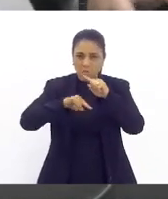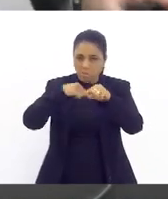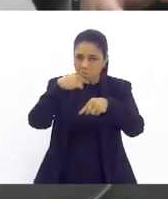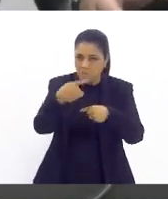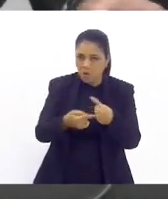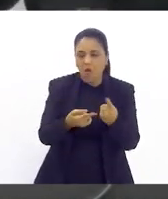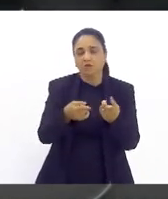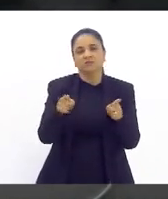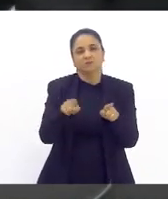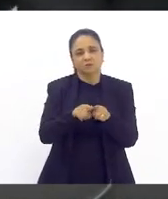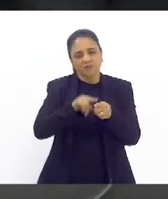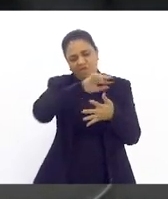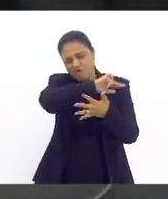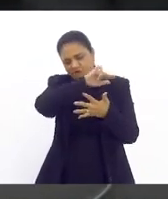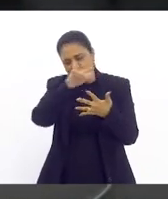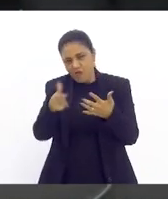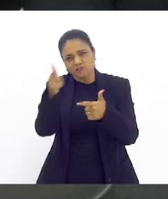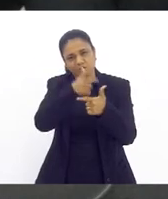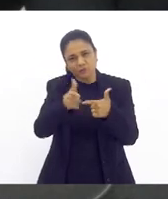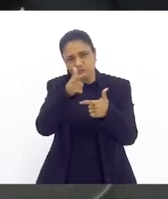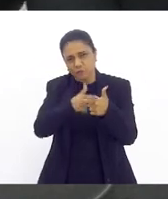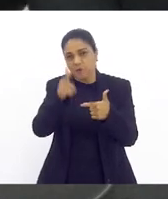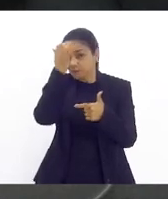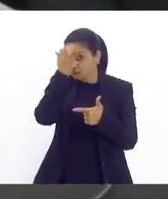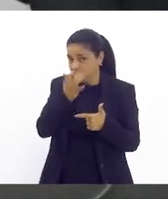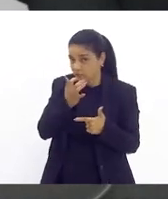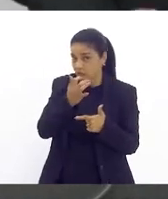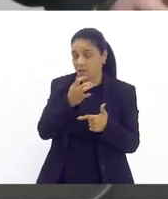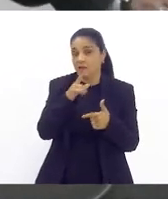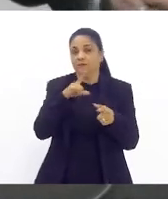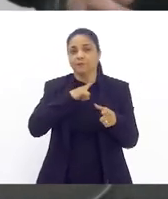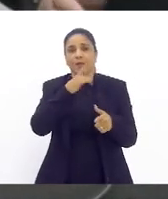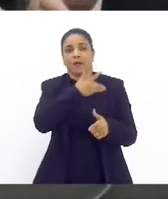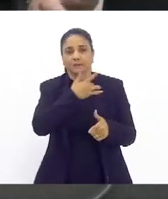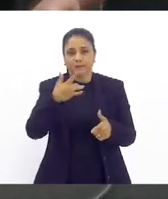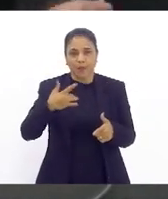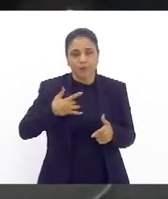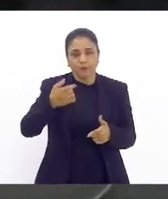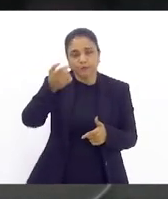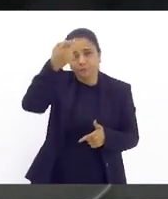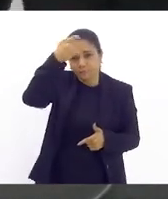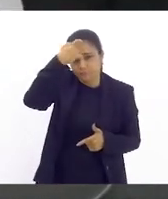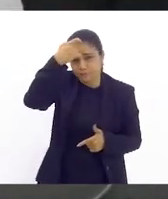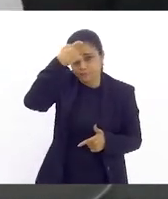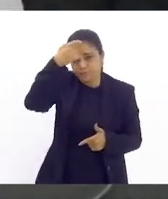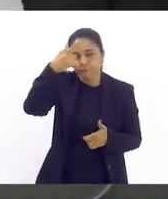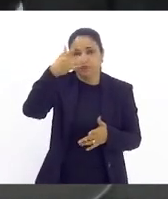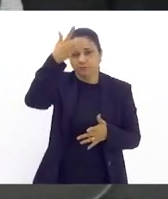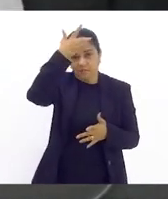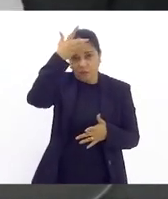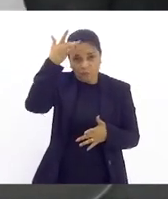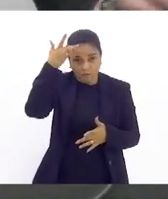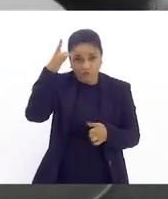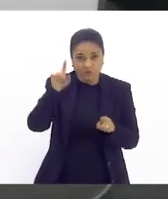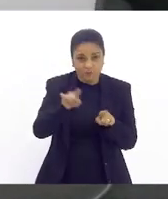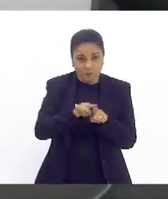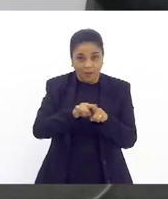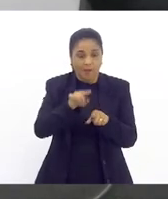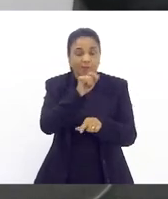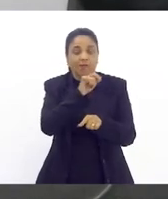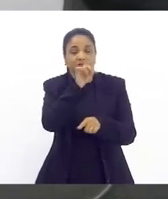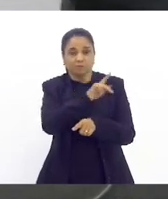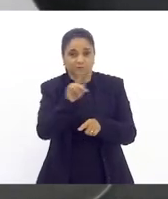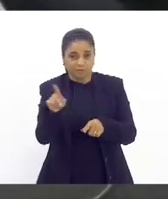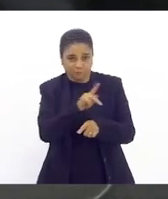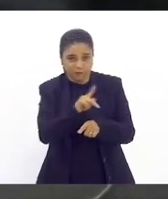enquanto temos várias questões sérias a serem colocadas como a saúde mental não somente de nossos estudantes mas os profissionais de educação